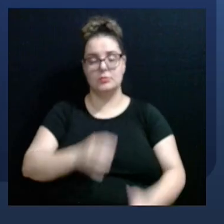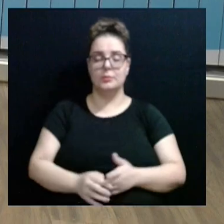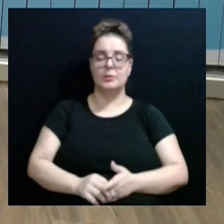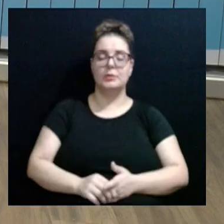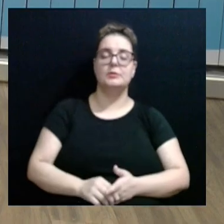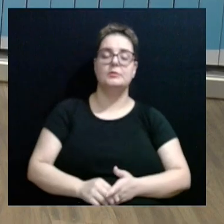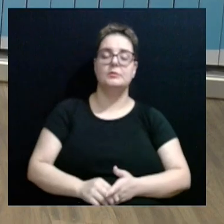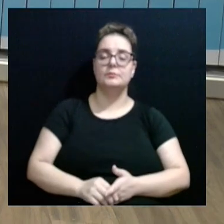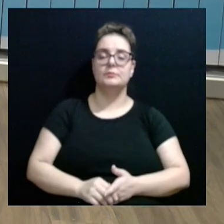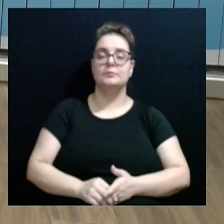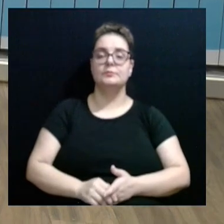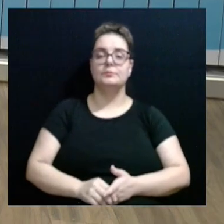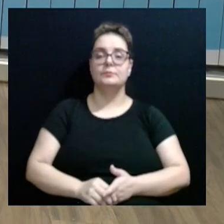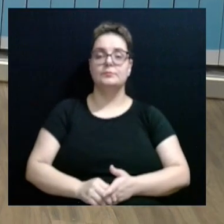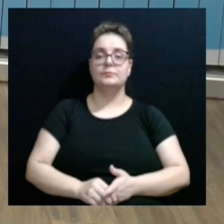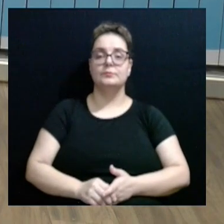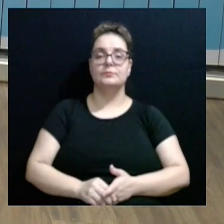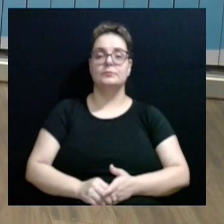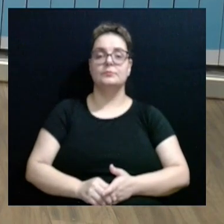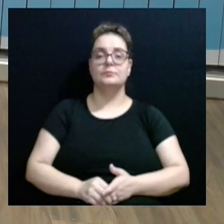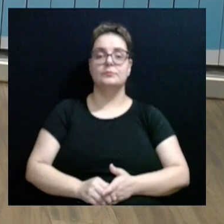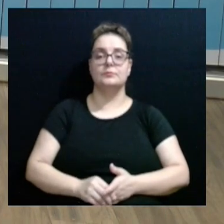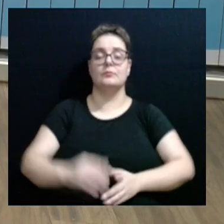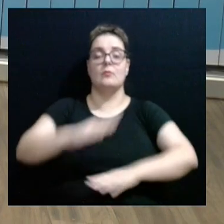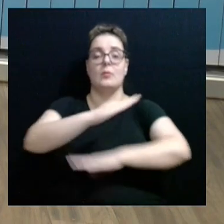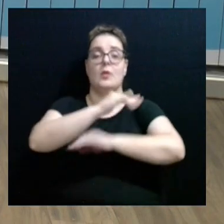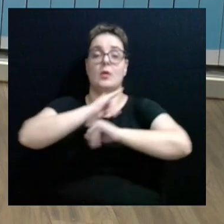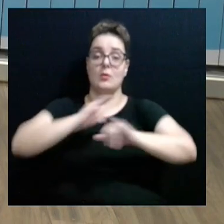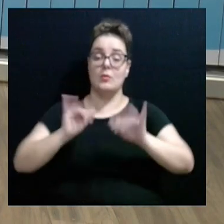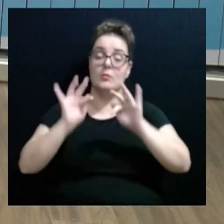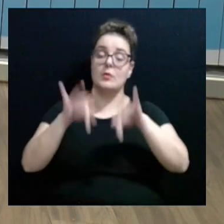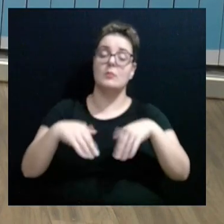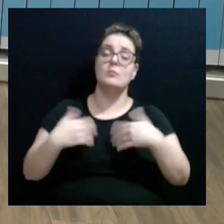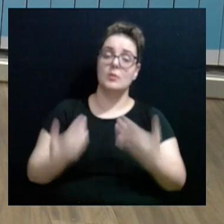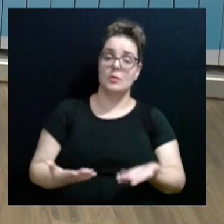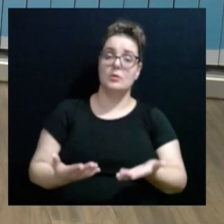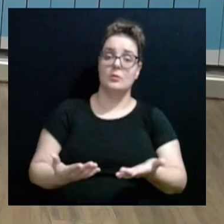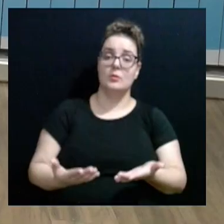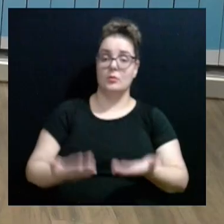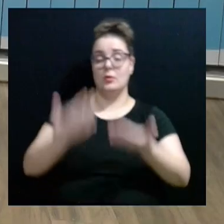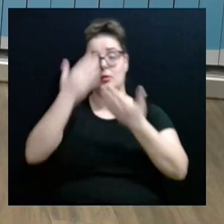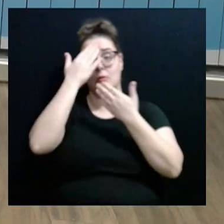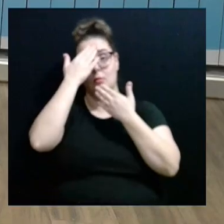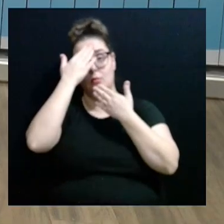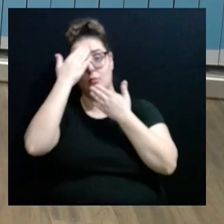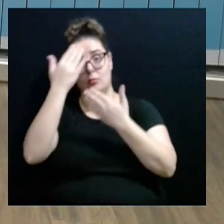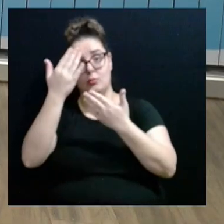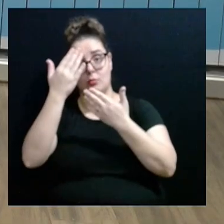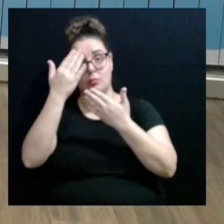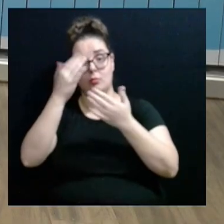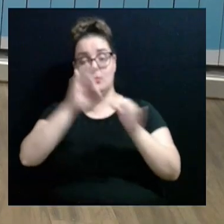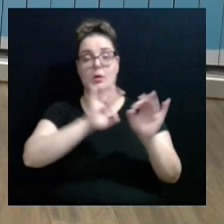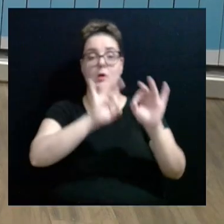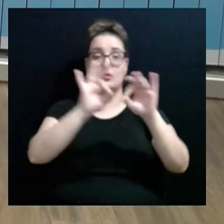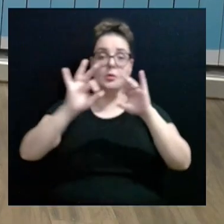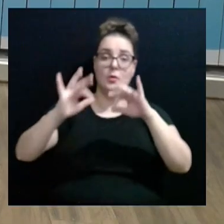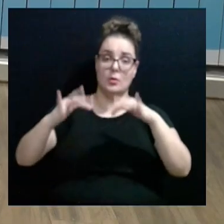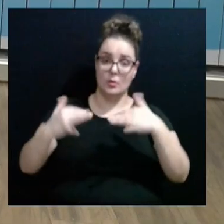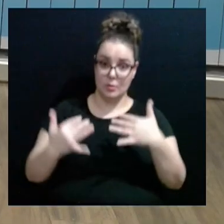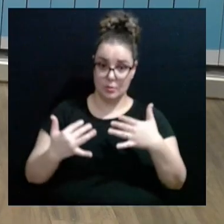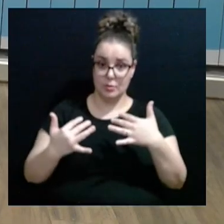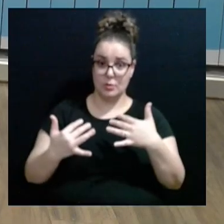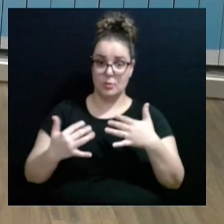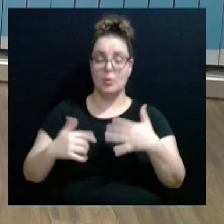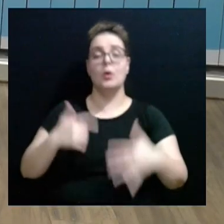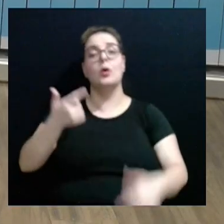Campinas. O Jornal Câmara Notícia fica por aqui. Muito obrigado pela sua companhia, pela sua audiência. Continue